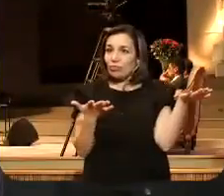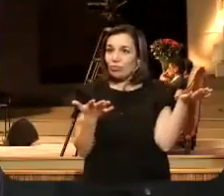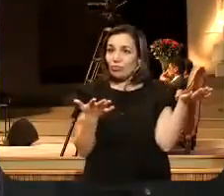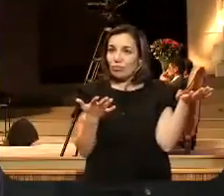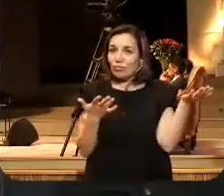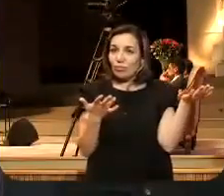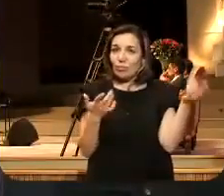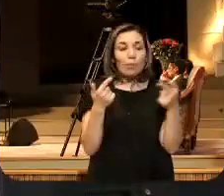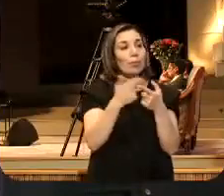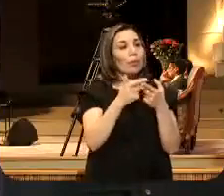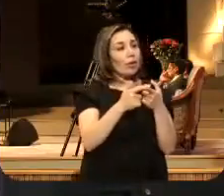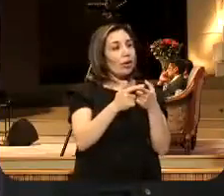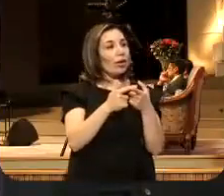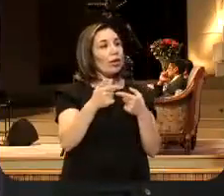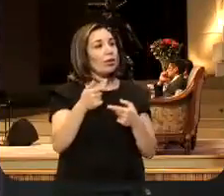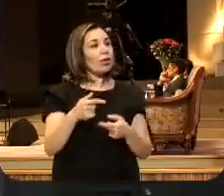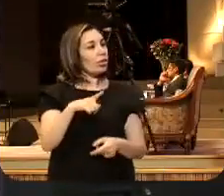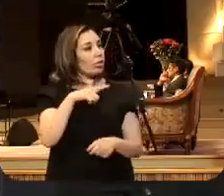estava nu,